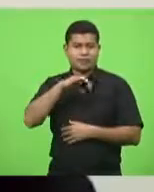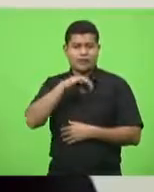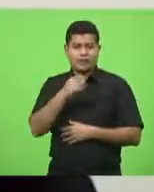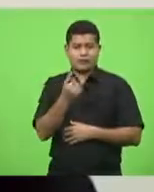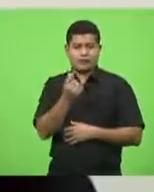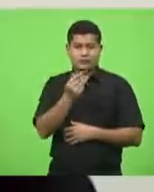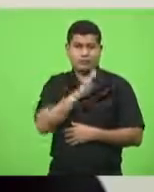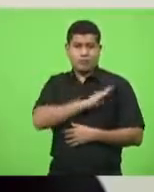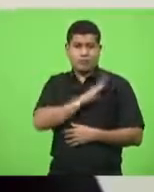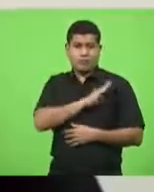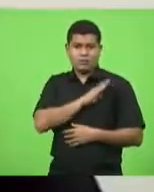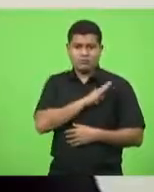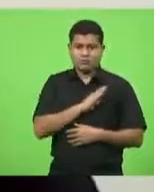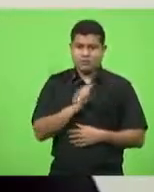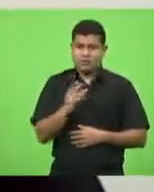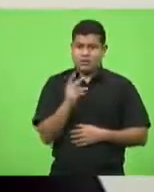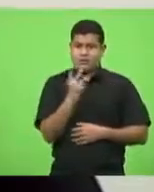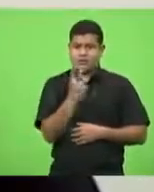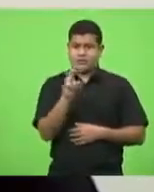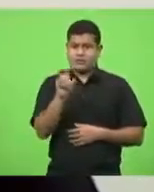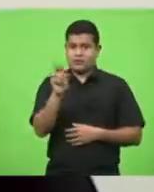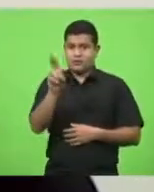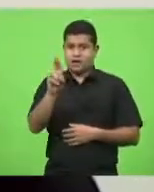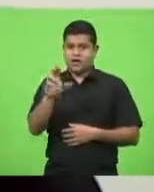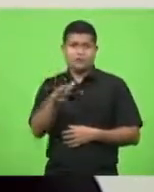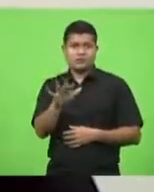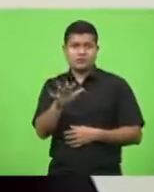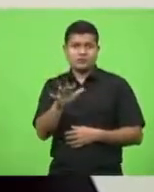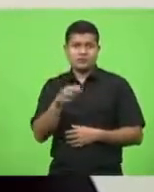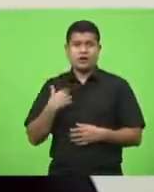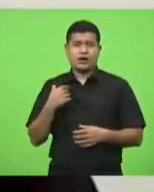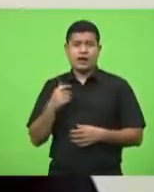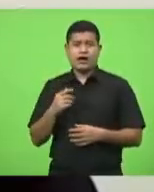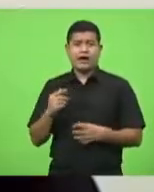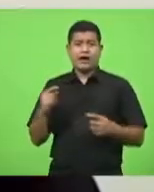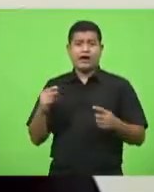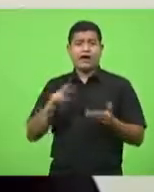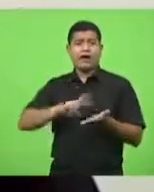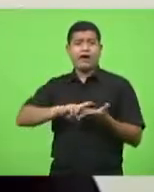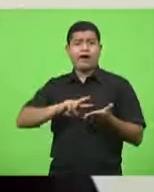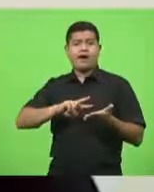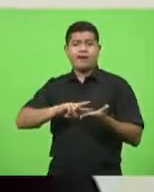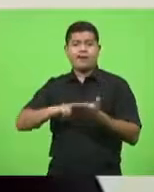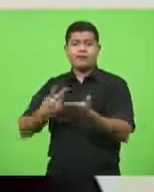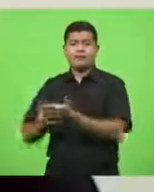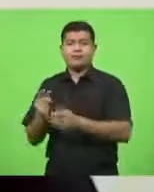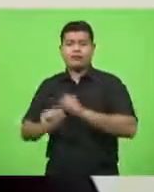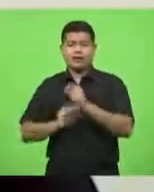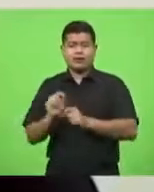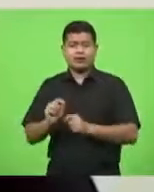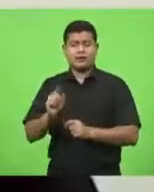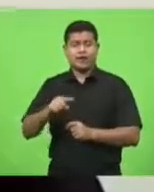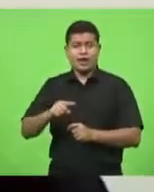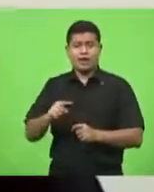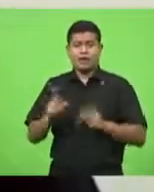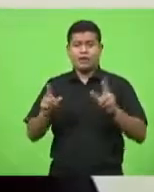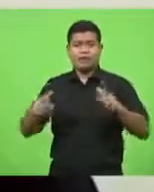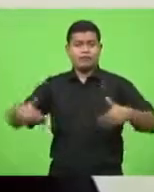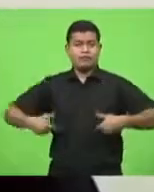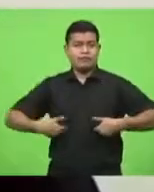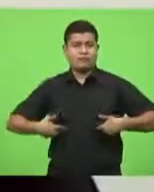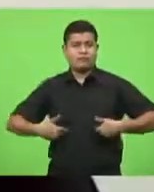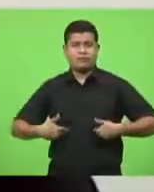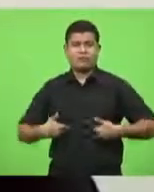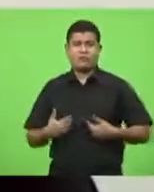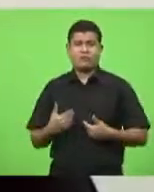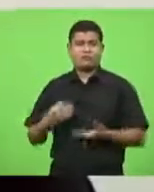em média, significa fome e miséria. Esse valor não é capaz de garantir